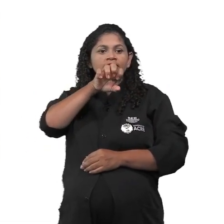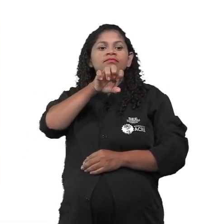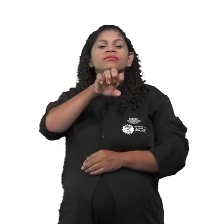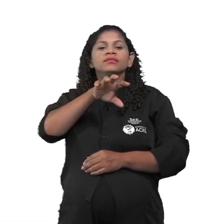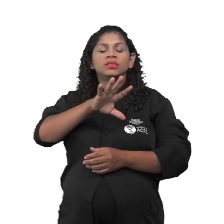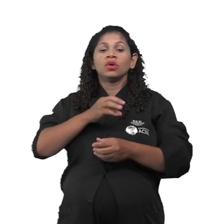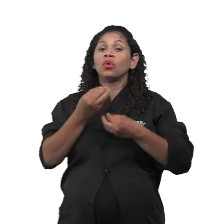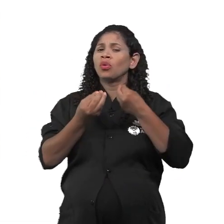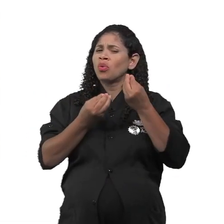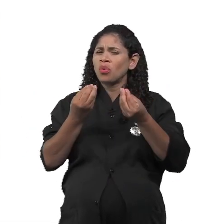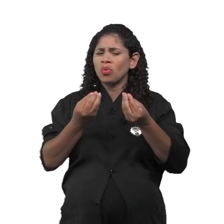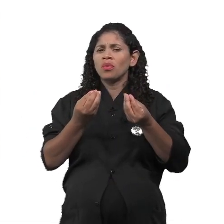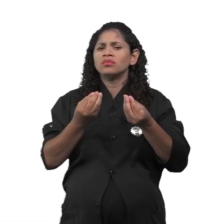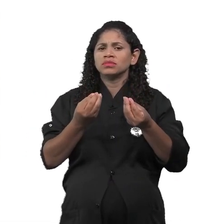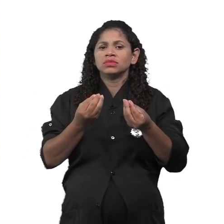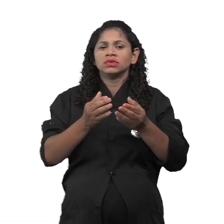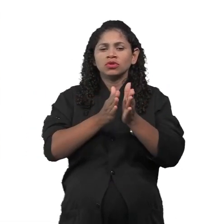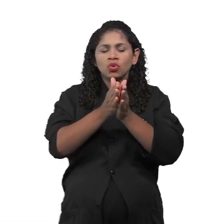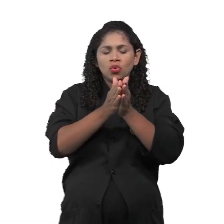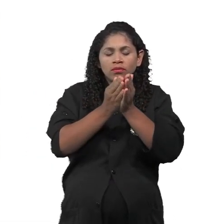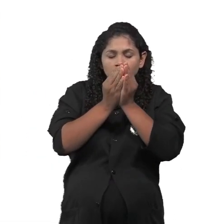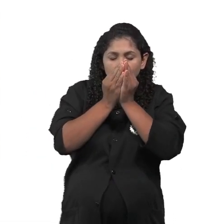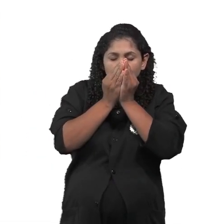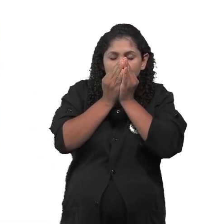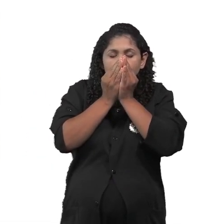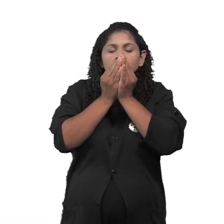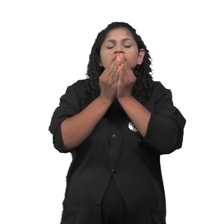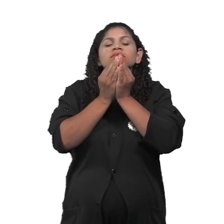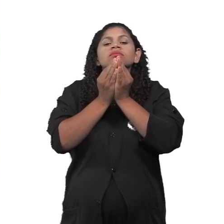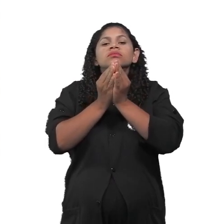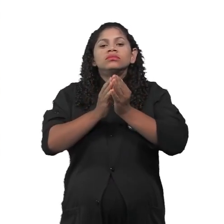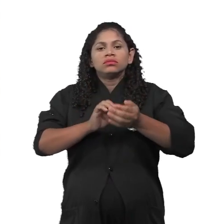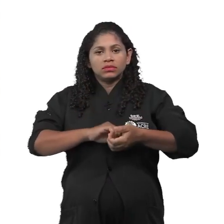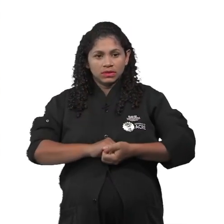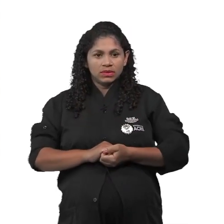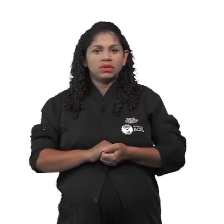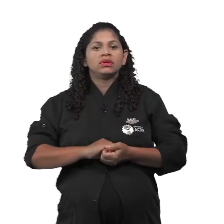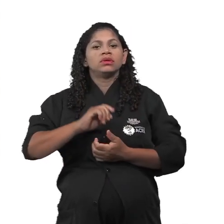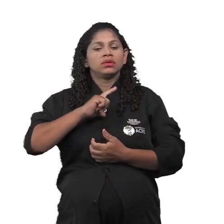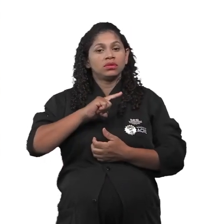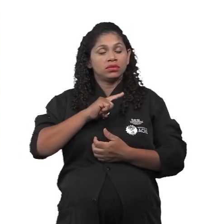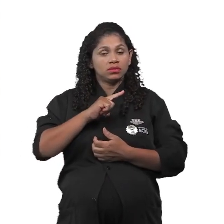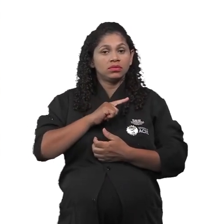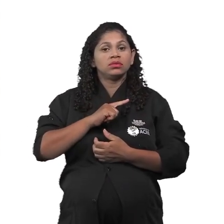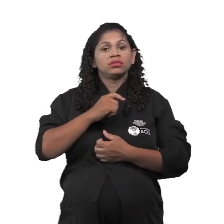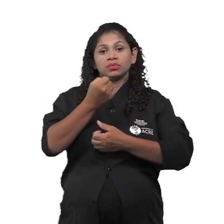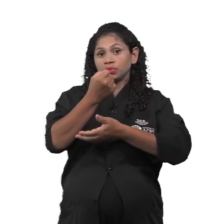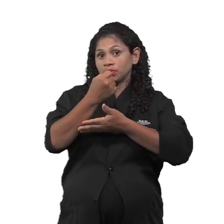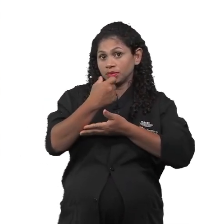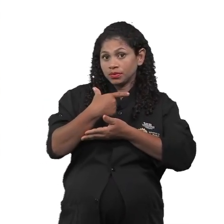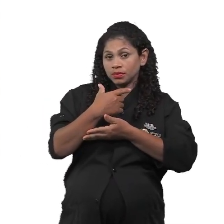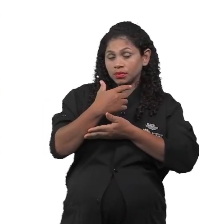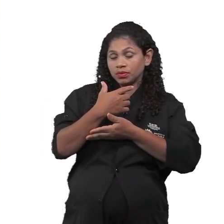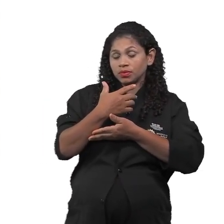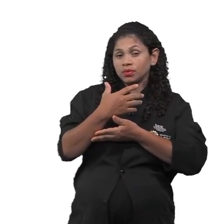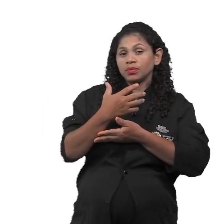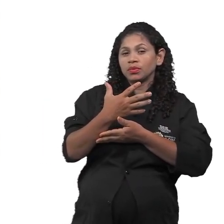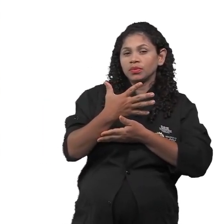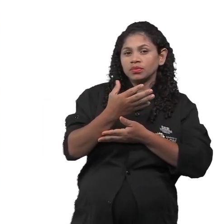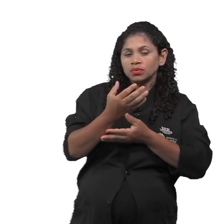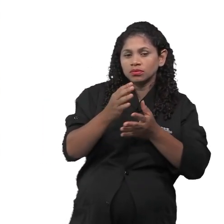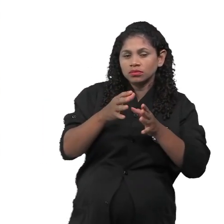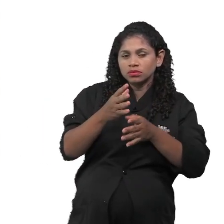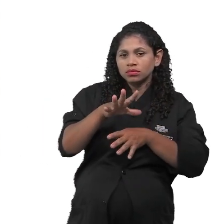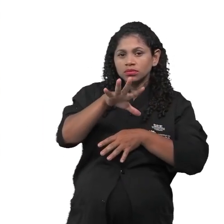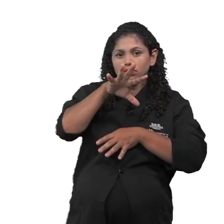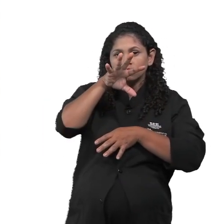forma respiratória, inalatória ou pulmonar. Né? Então, vão ser ali os medicamentos que são aspirados ali pela fossa nasal,